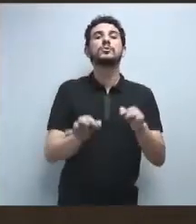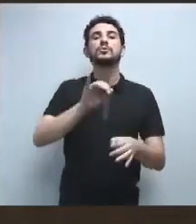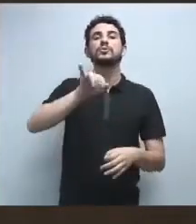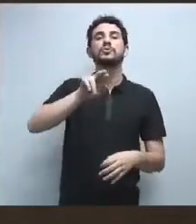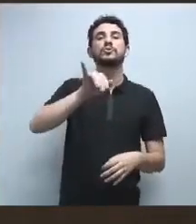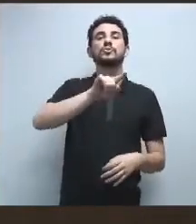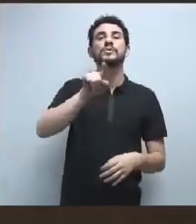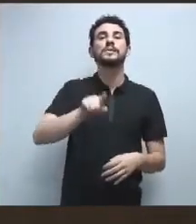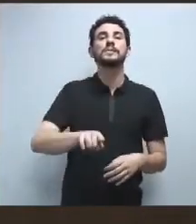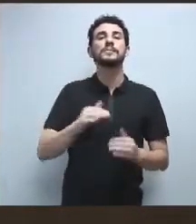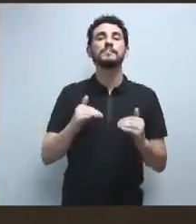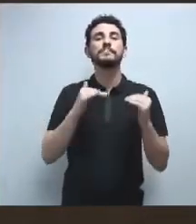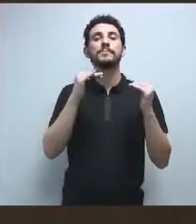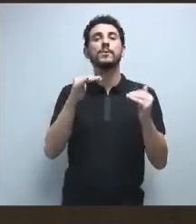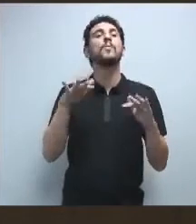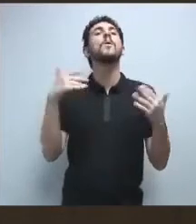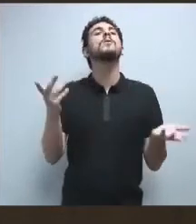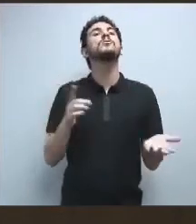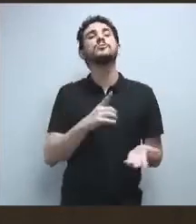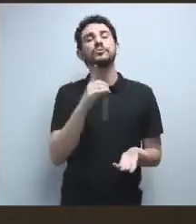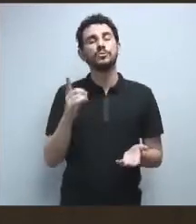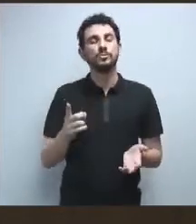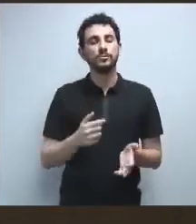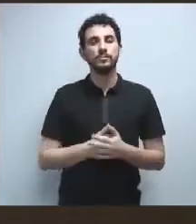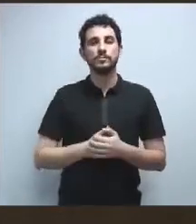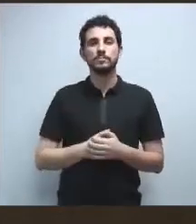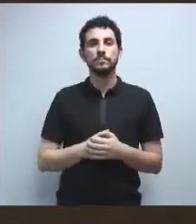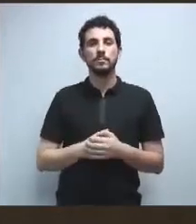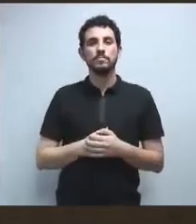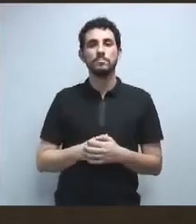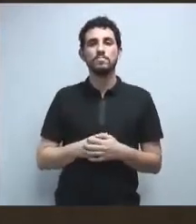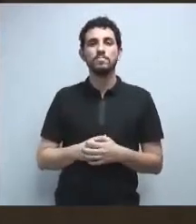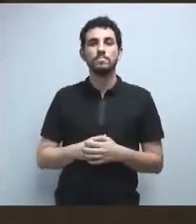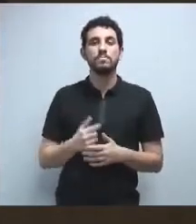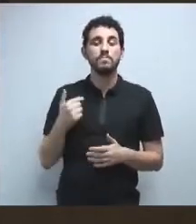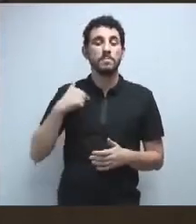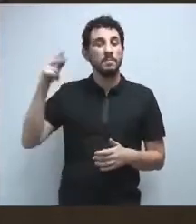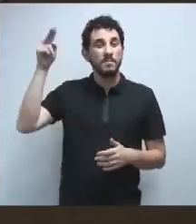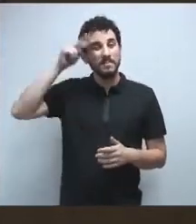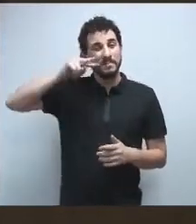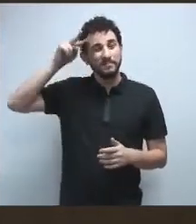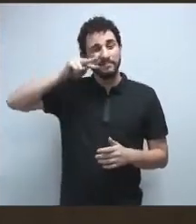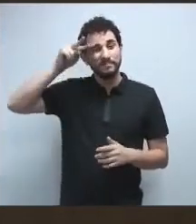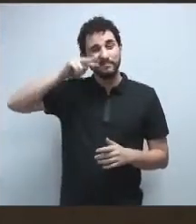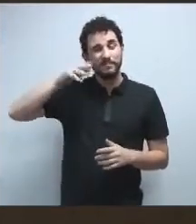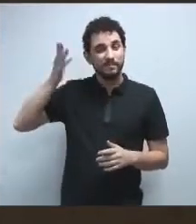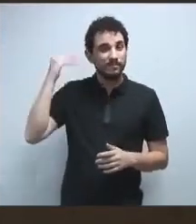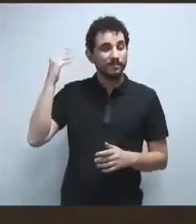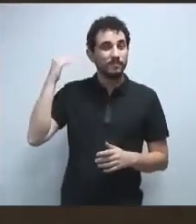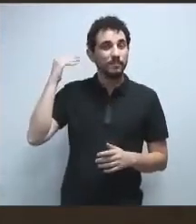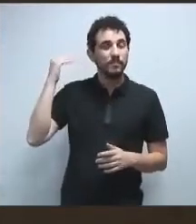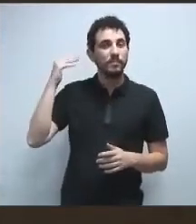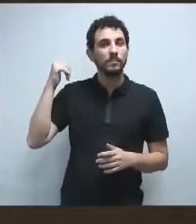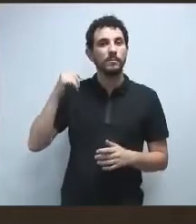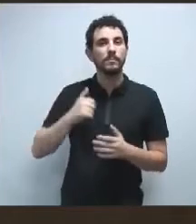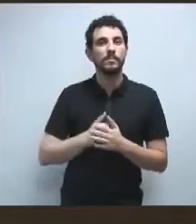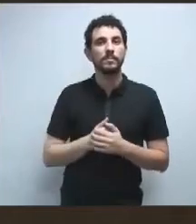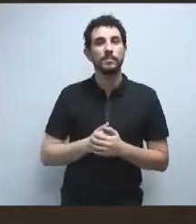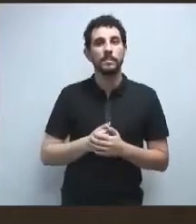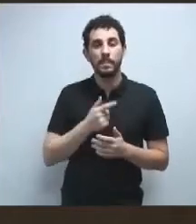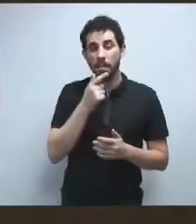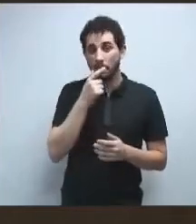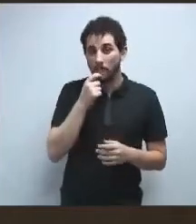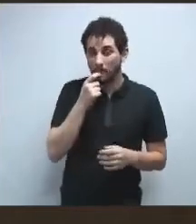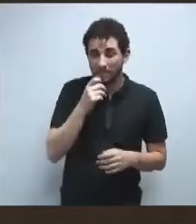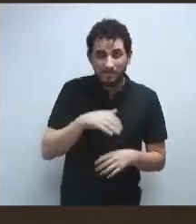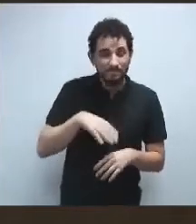quando você vai ser juiz eu me recordo de um dos mais brilhantes membros do